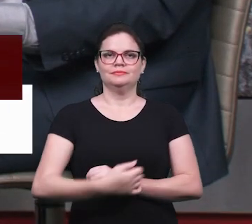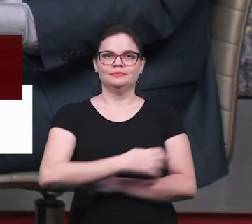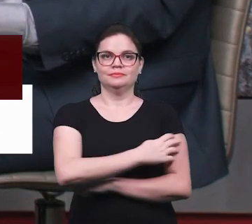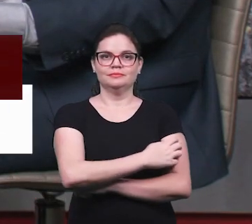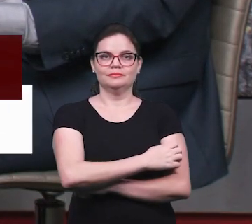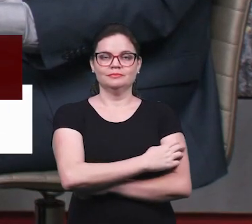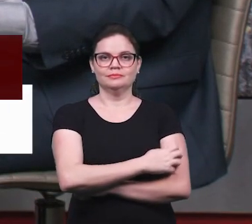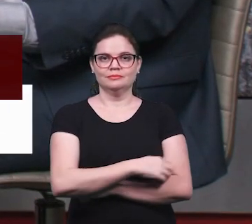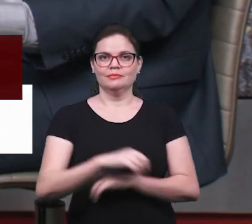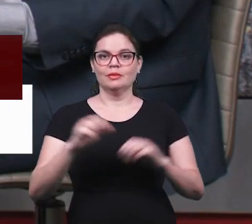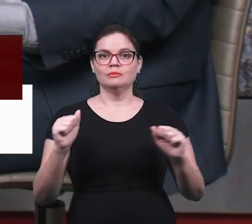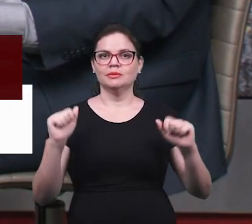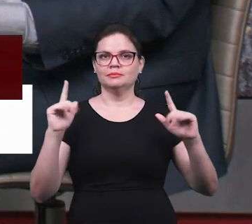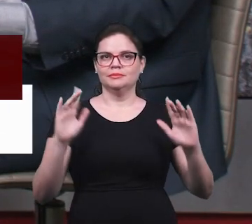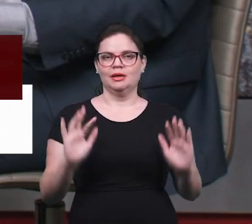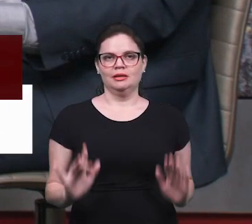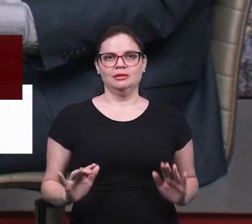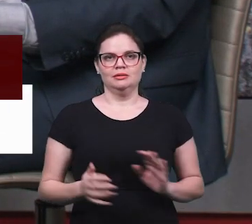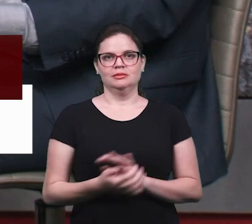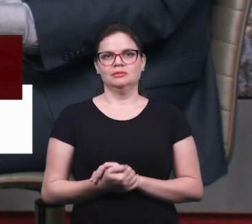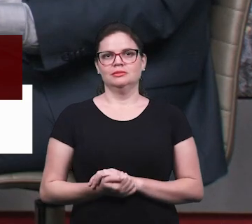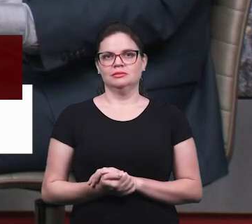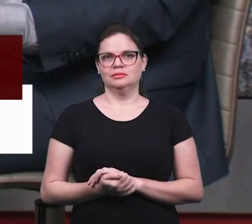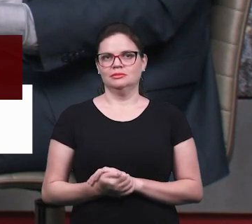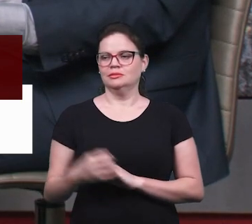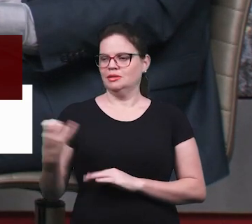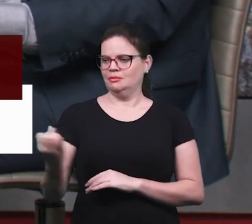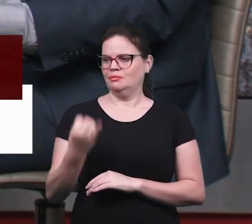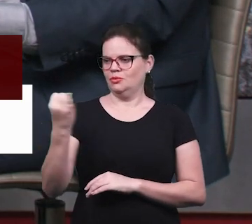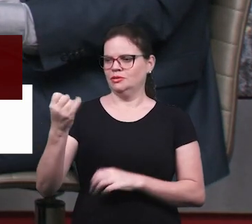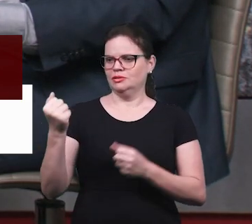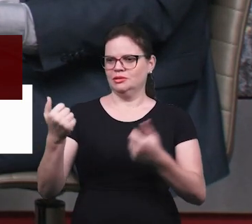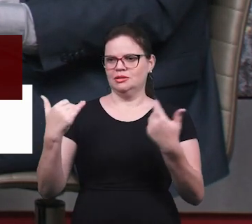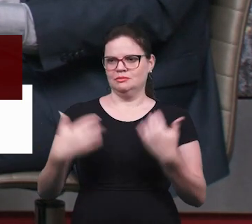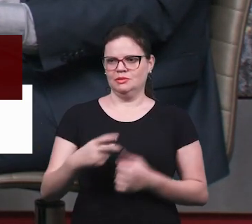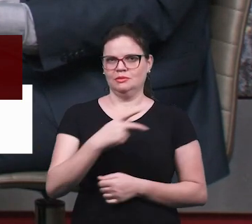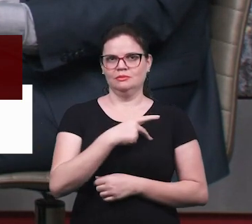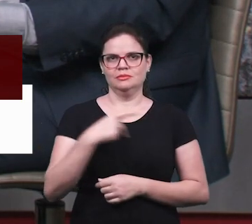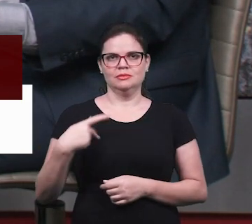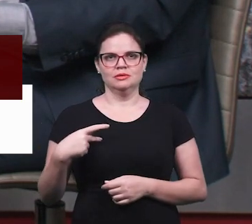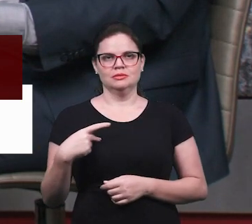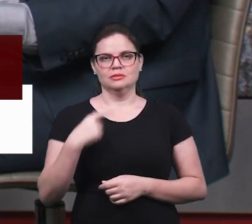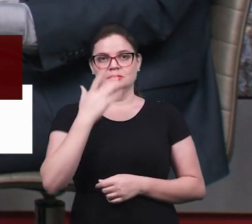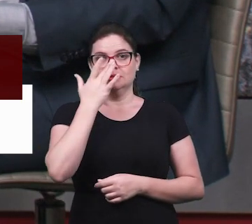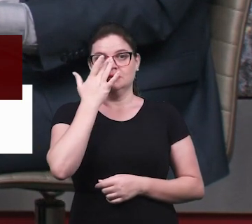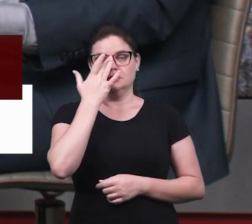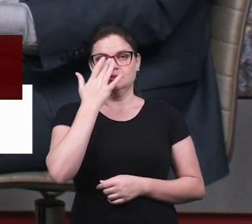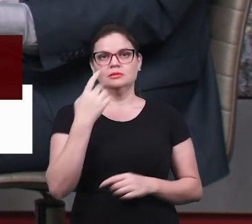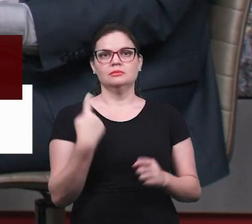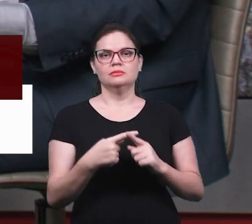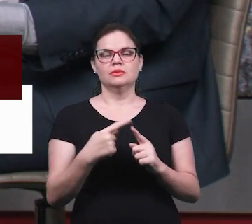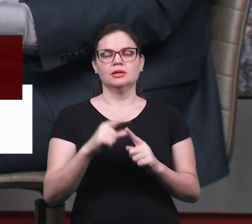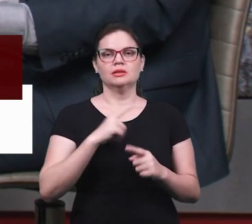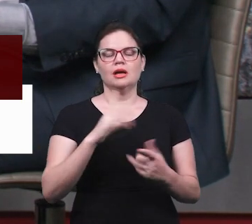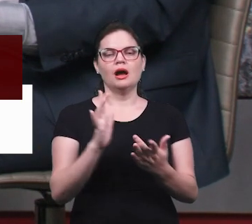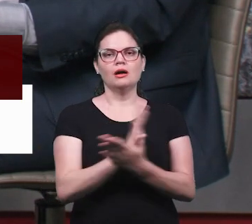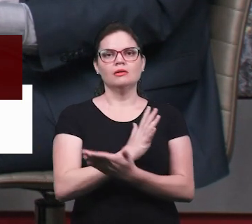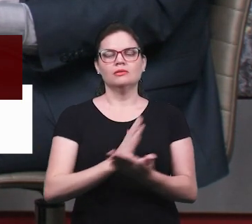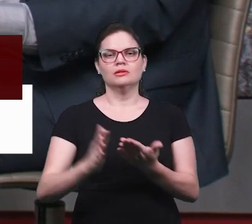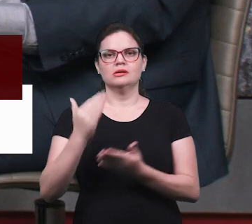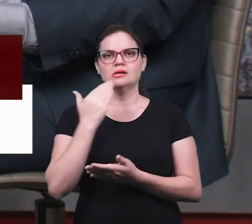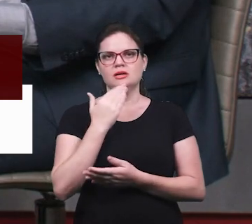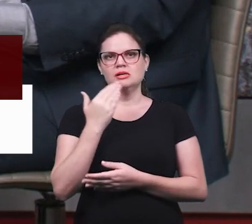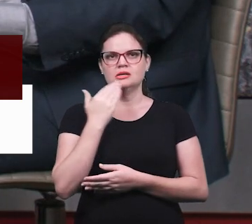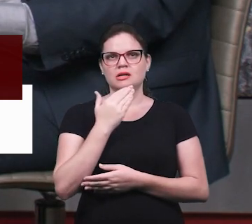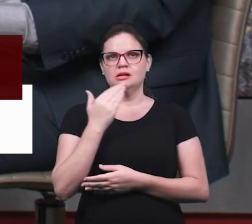benção, porque nós vemos assim, foi importante o que o senhor falou aí, pastor, que algumas deformidades,